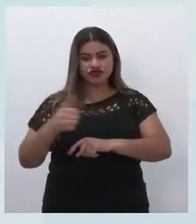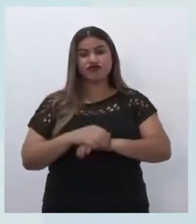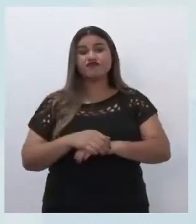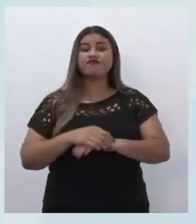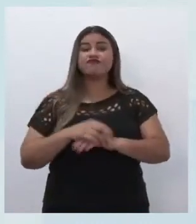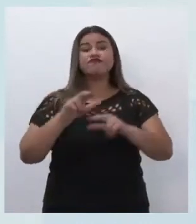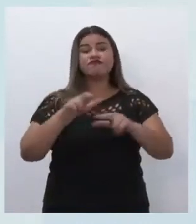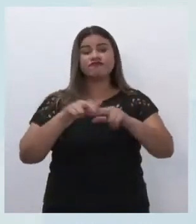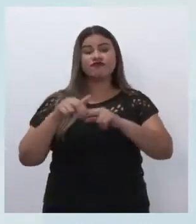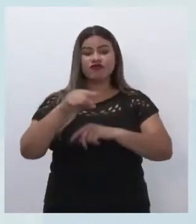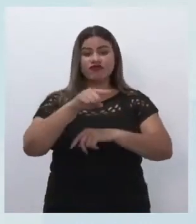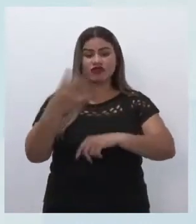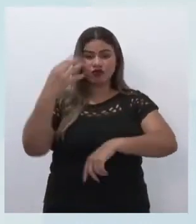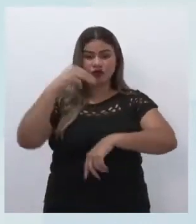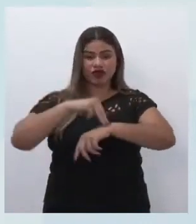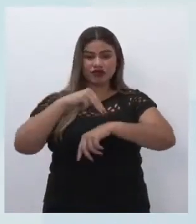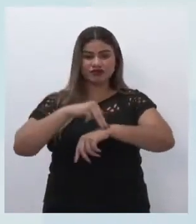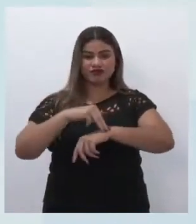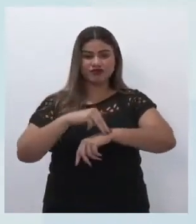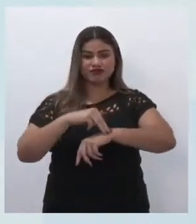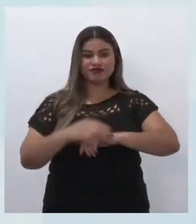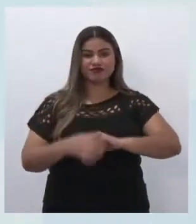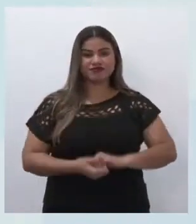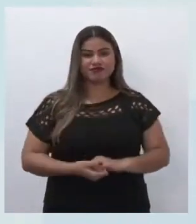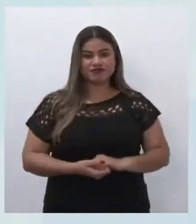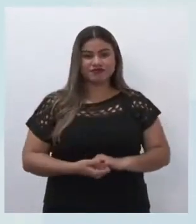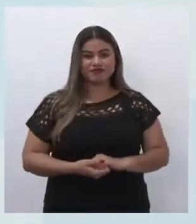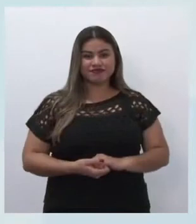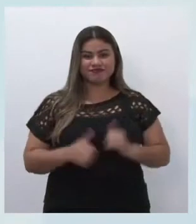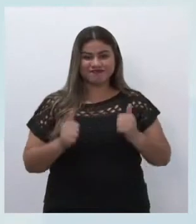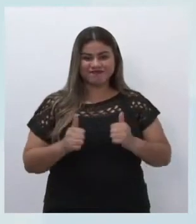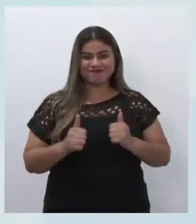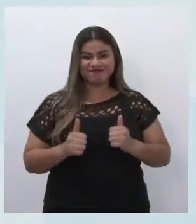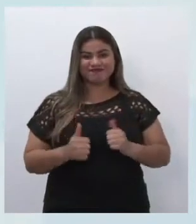isso, vocês também terão 4 minutos na tela. Tudo bem?